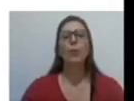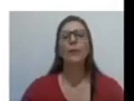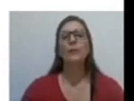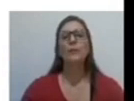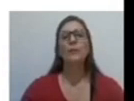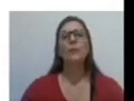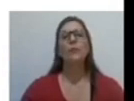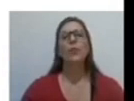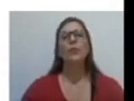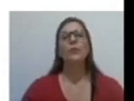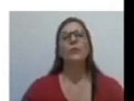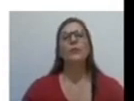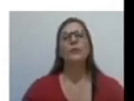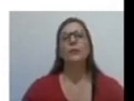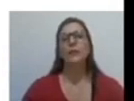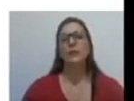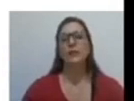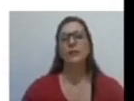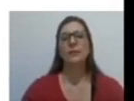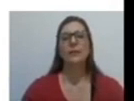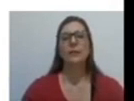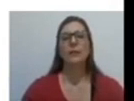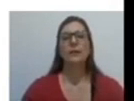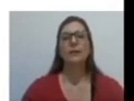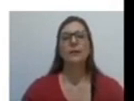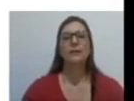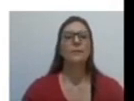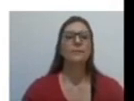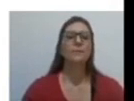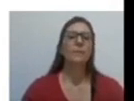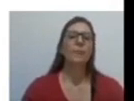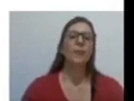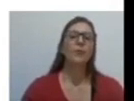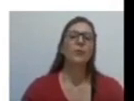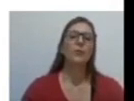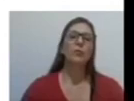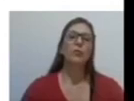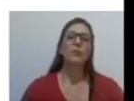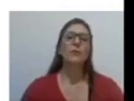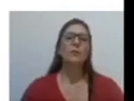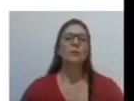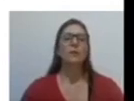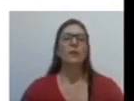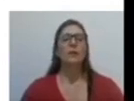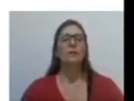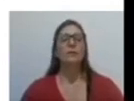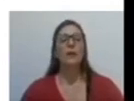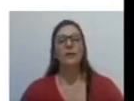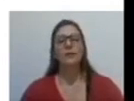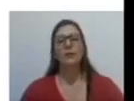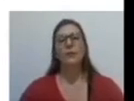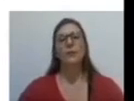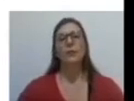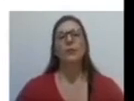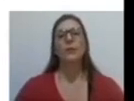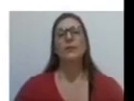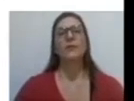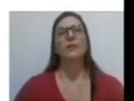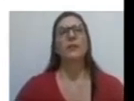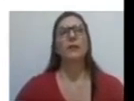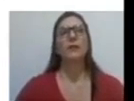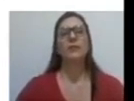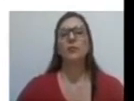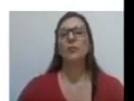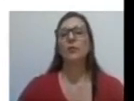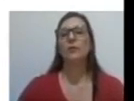Quais são os sintomas das alergias alimentares? Os sintomas são vários, né? Porque uma alergia